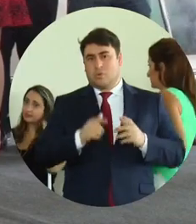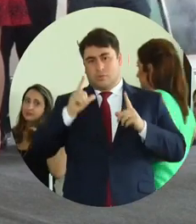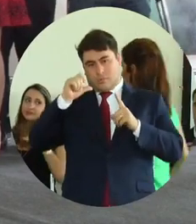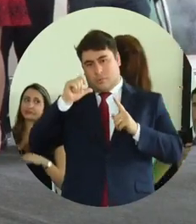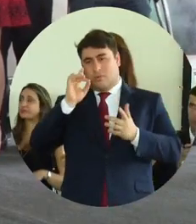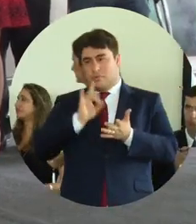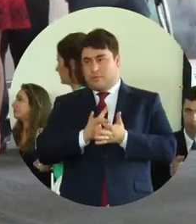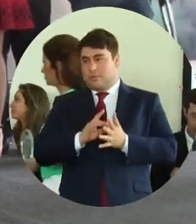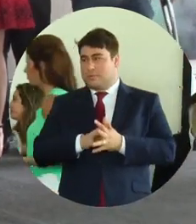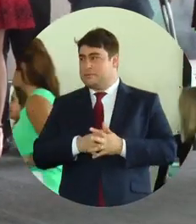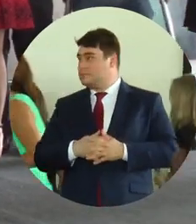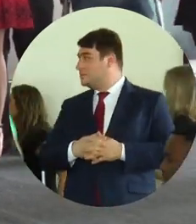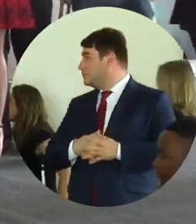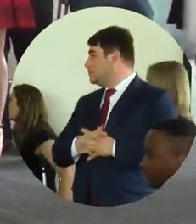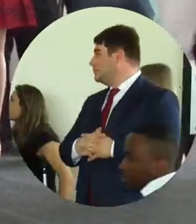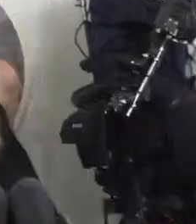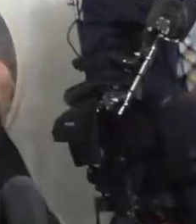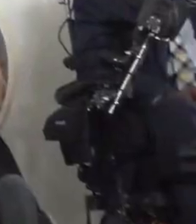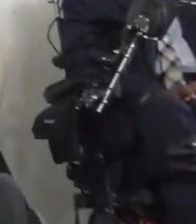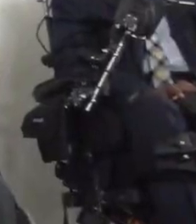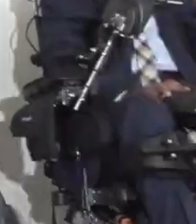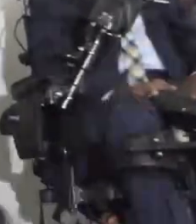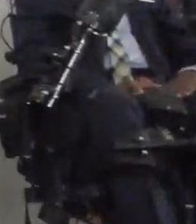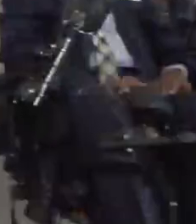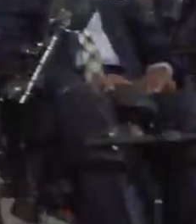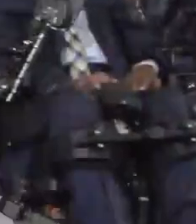foto oficial.